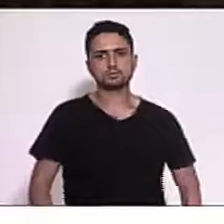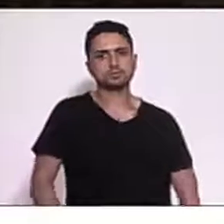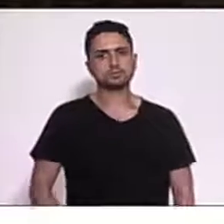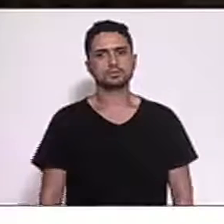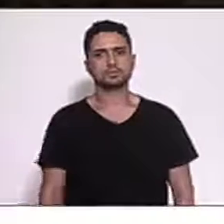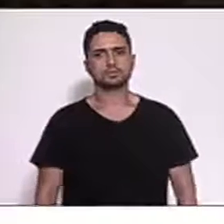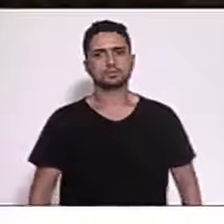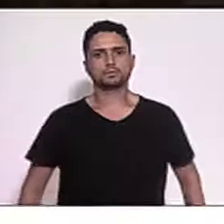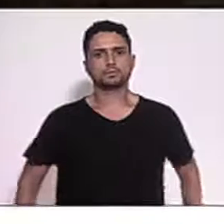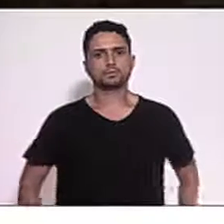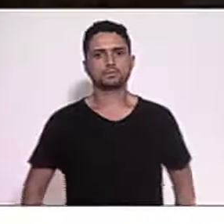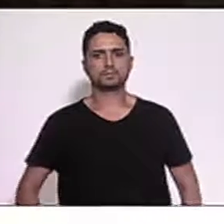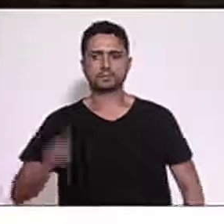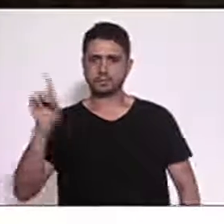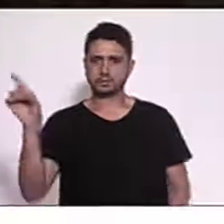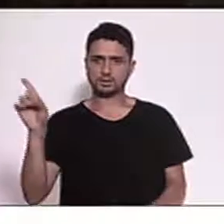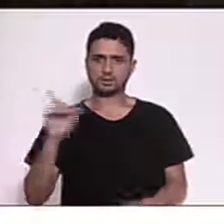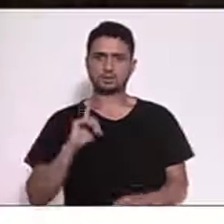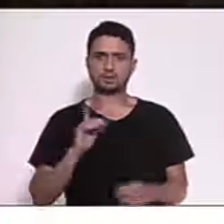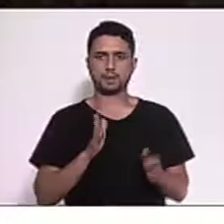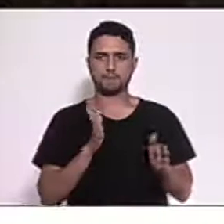que exerce um mandato